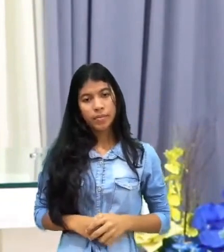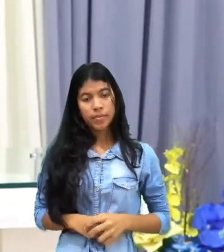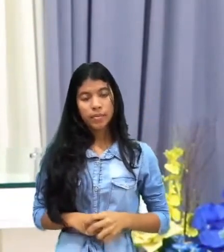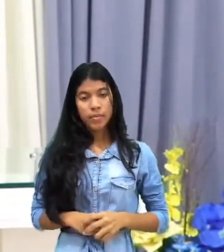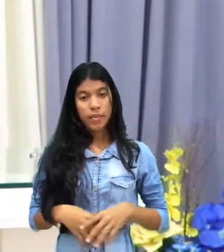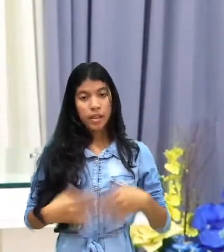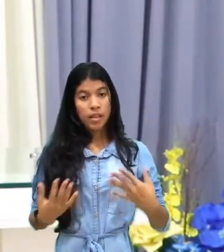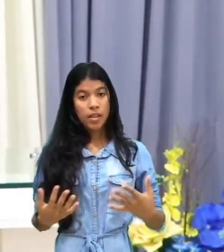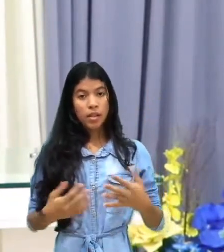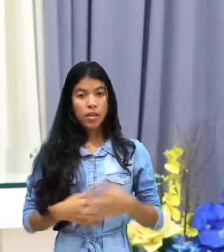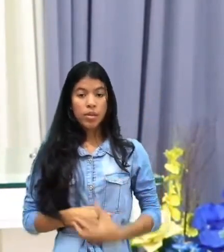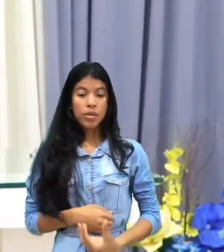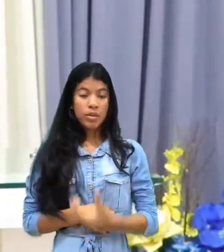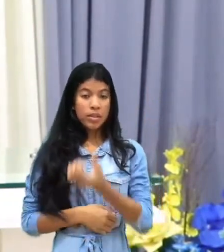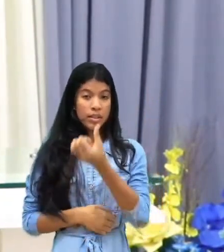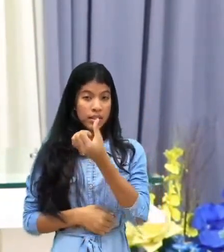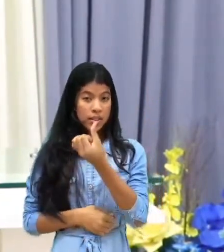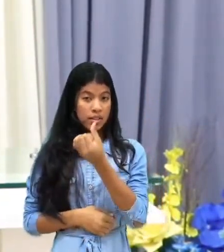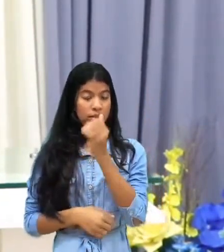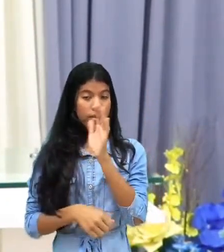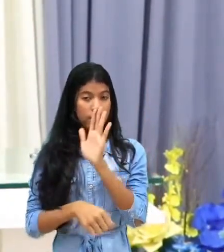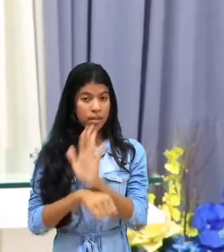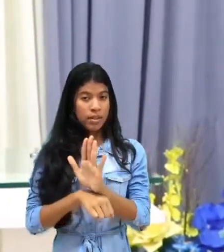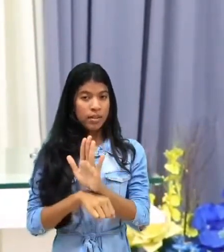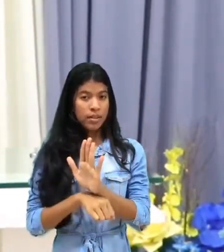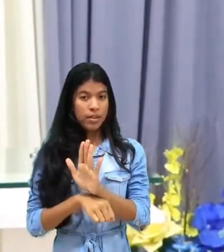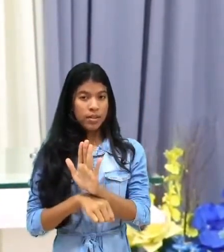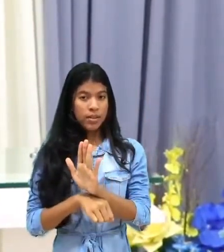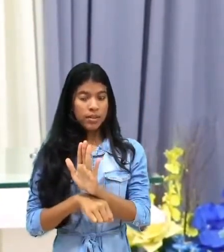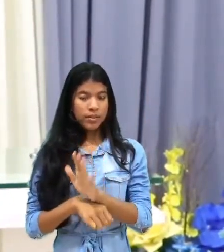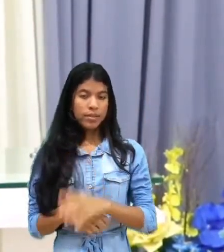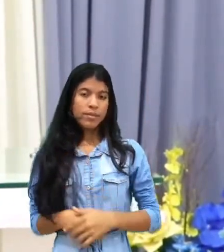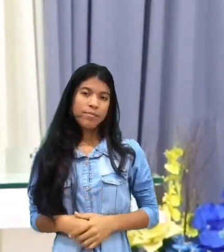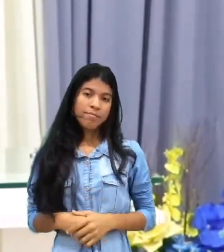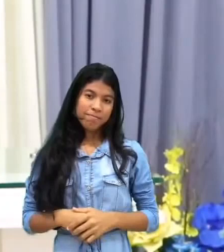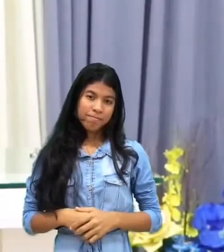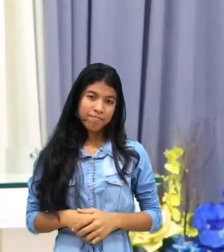Quando deu 6 horas da tarde,